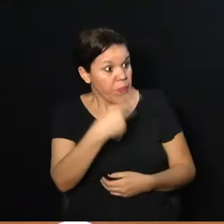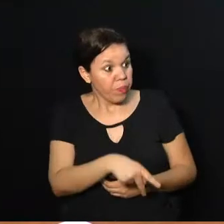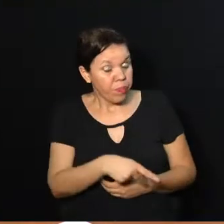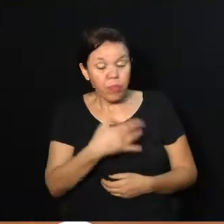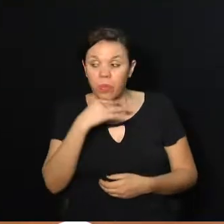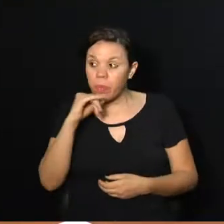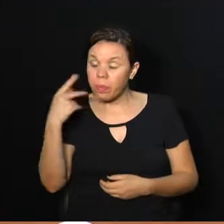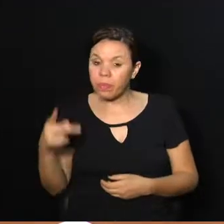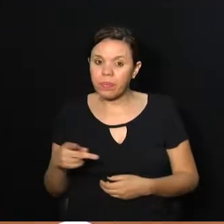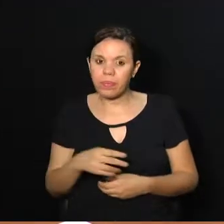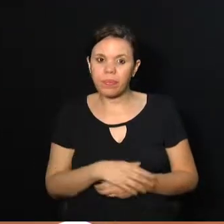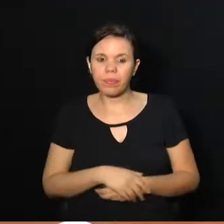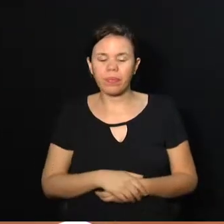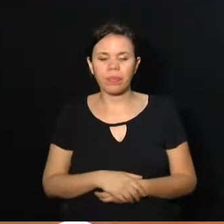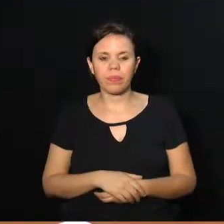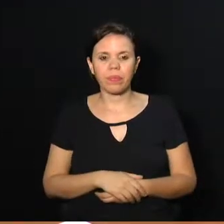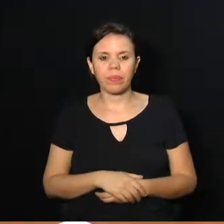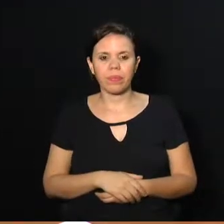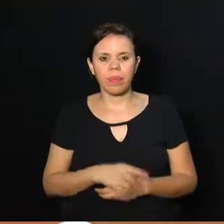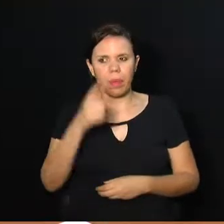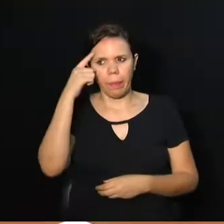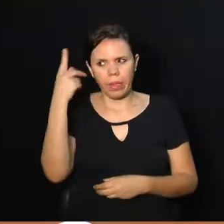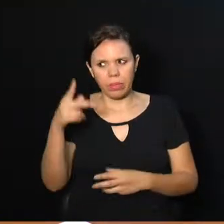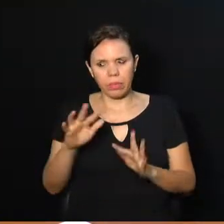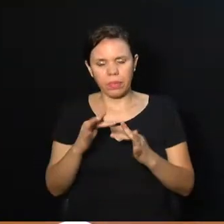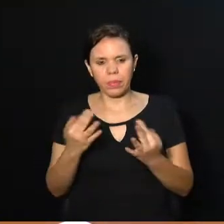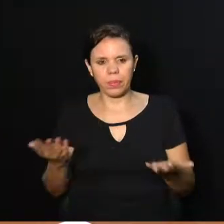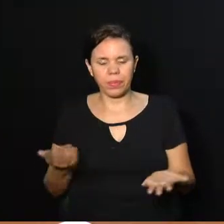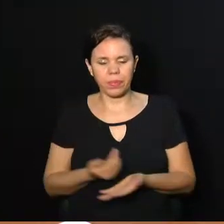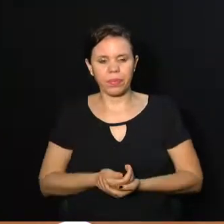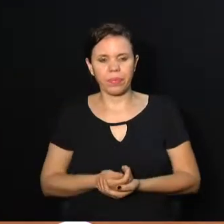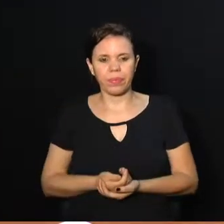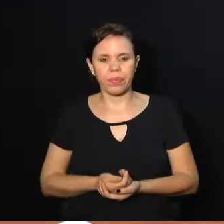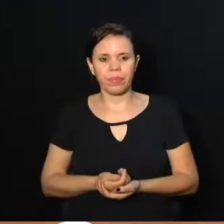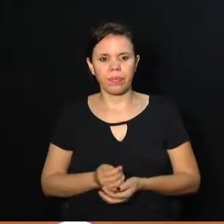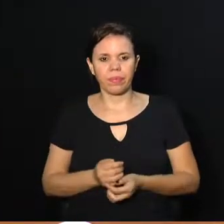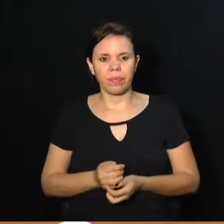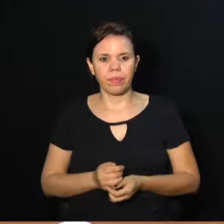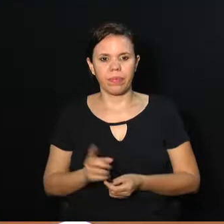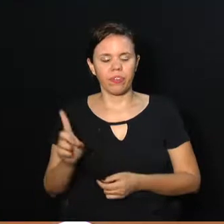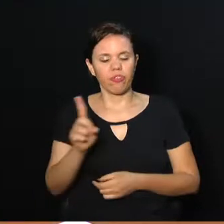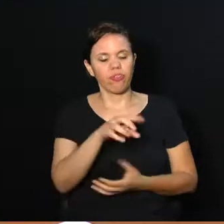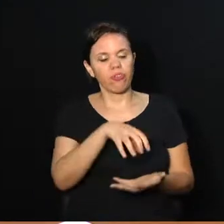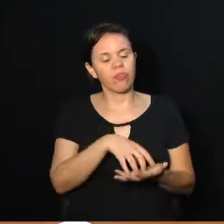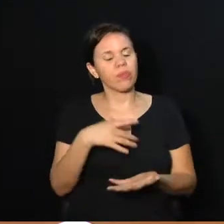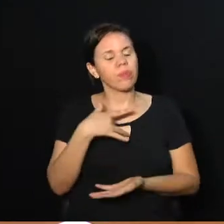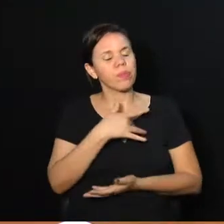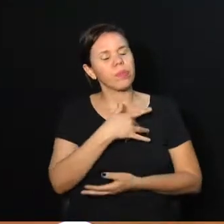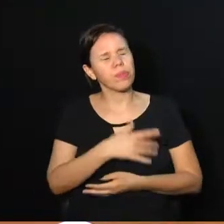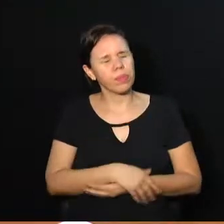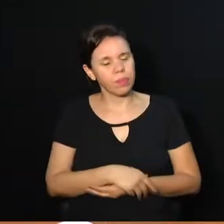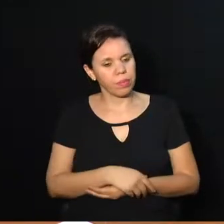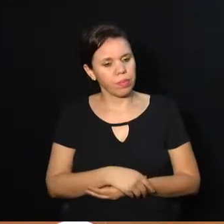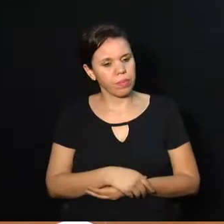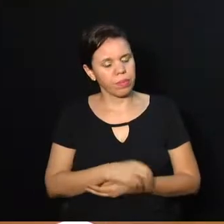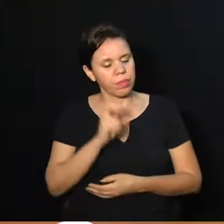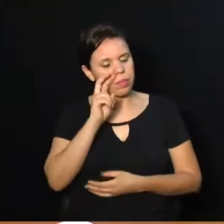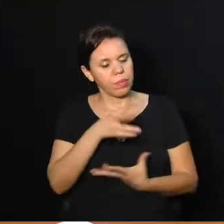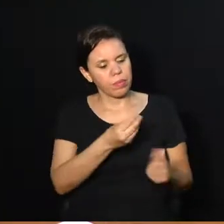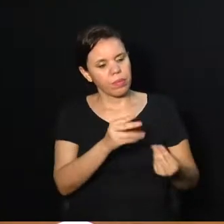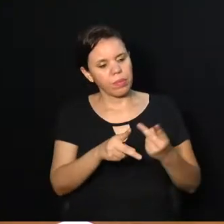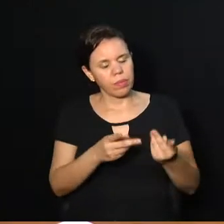pai. Pensa na sua família. Você chega no posto de saúde, vê um monte de